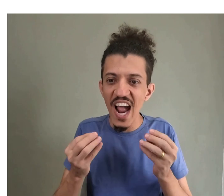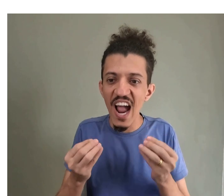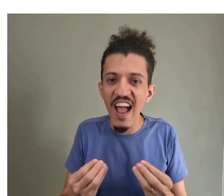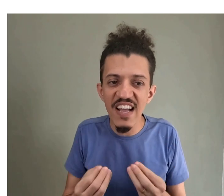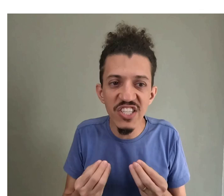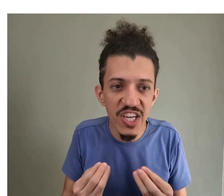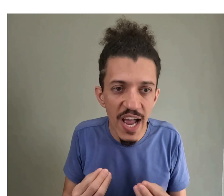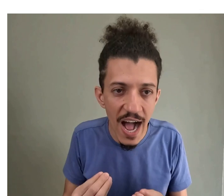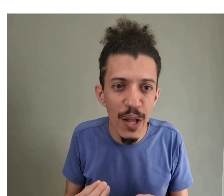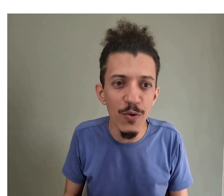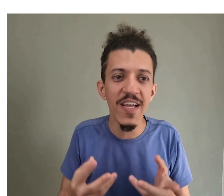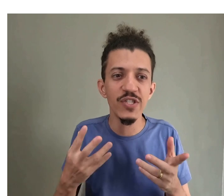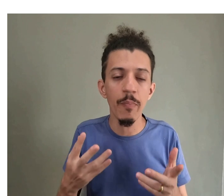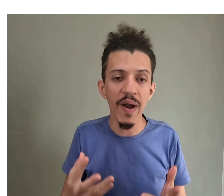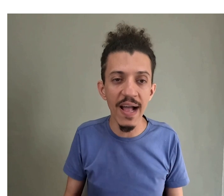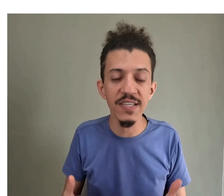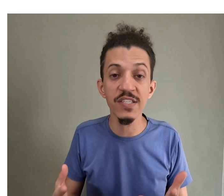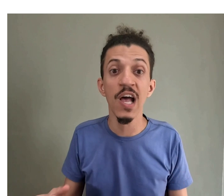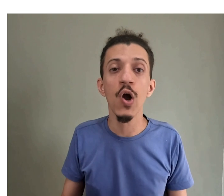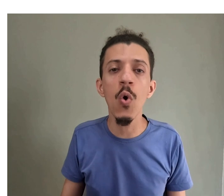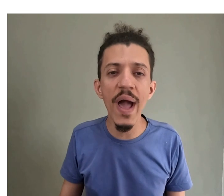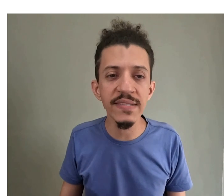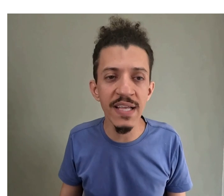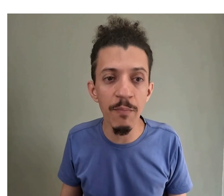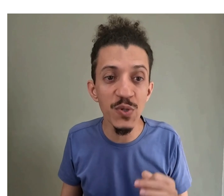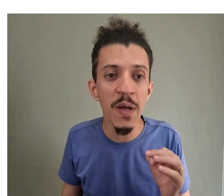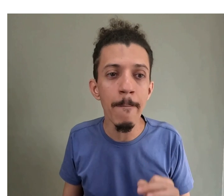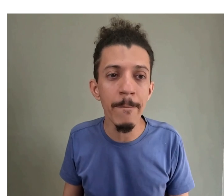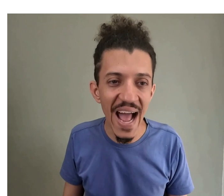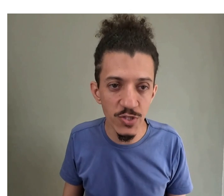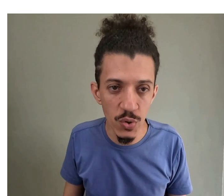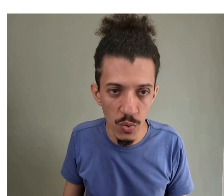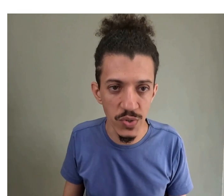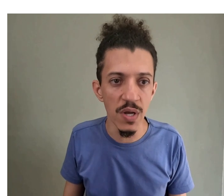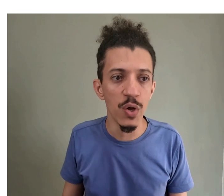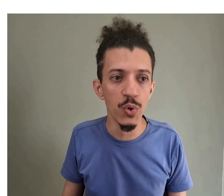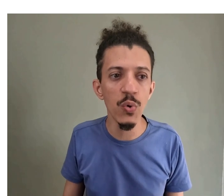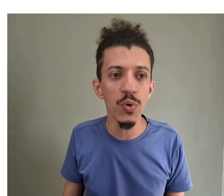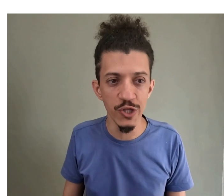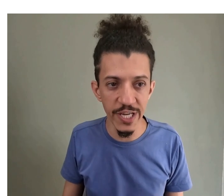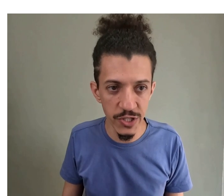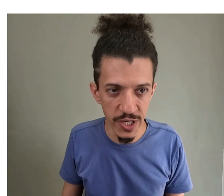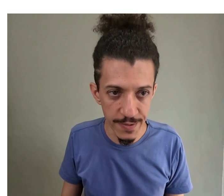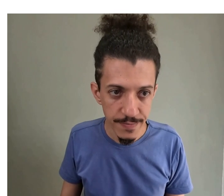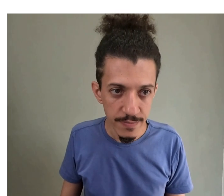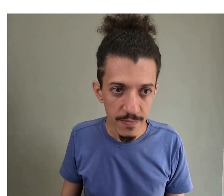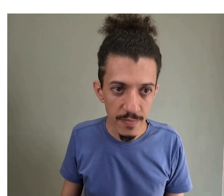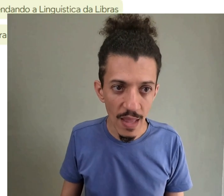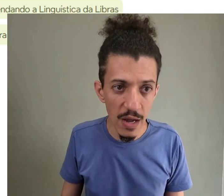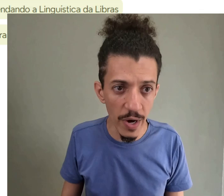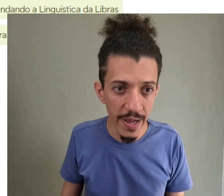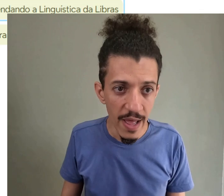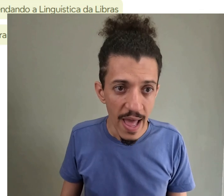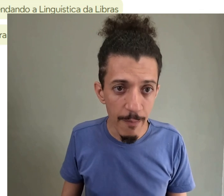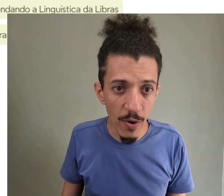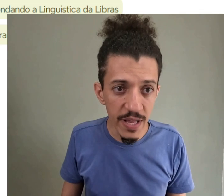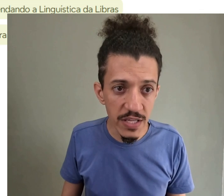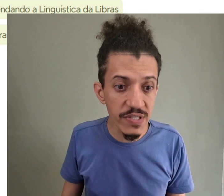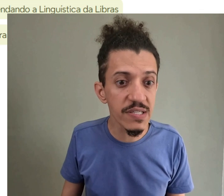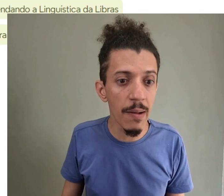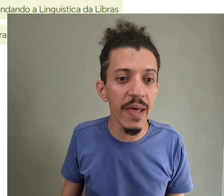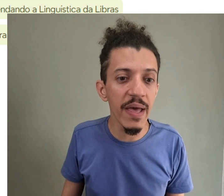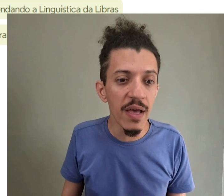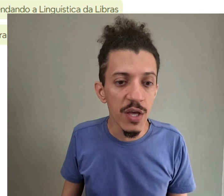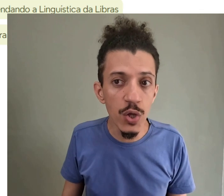imersão recheado de práticas com exemplos práticos do dia a dia. Agora, é importante